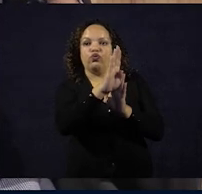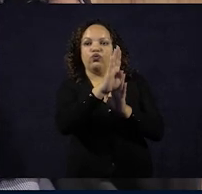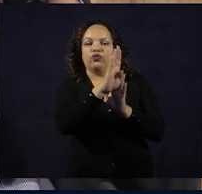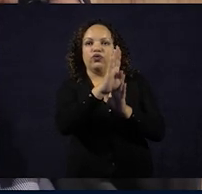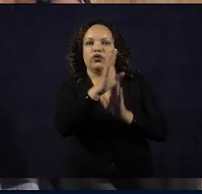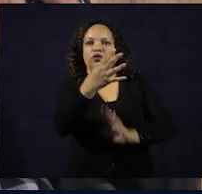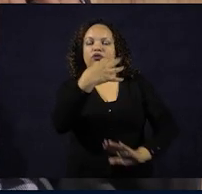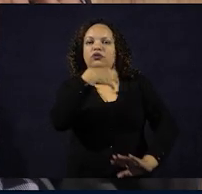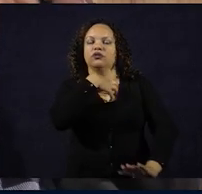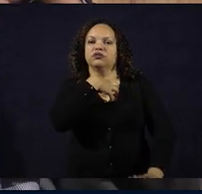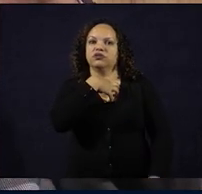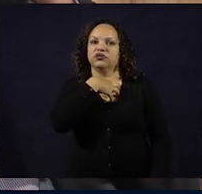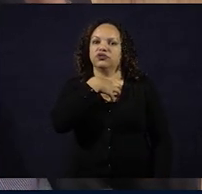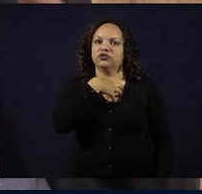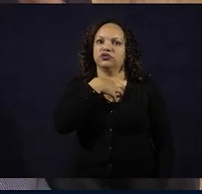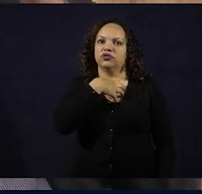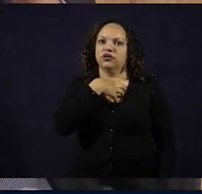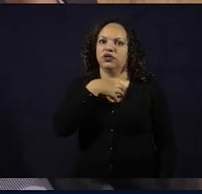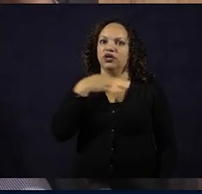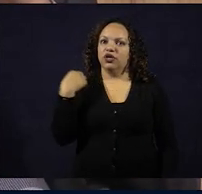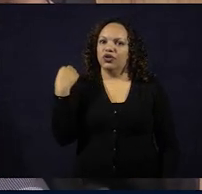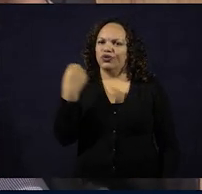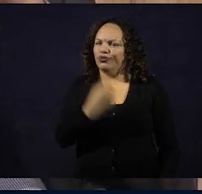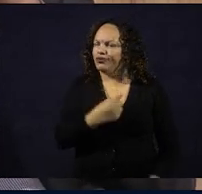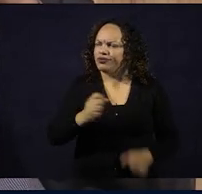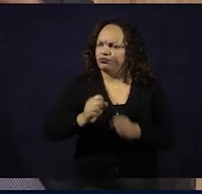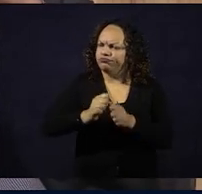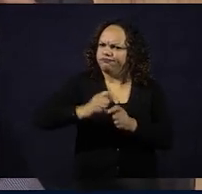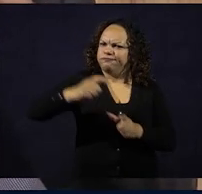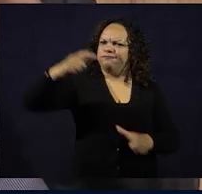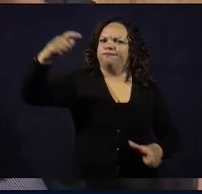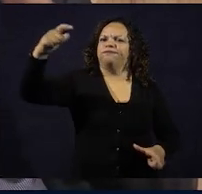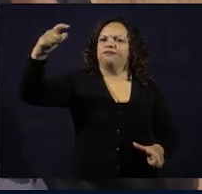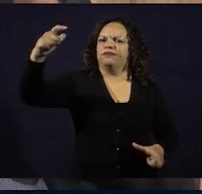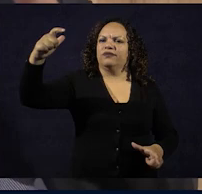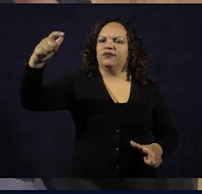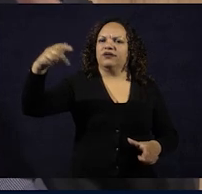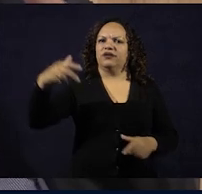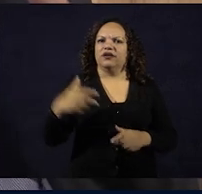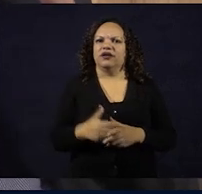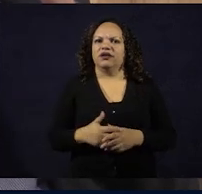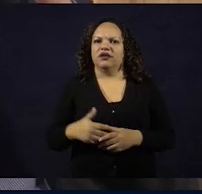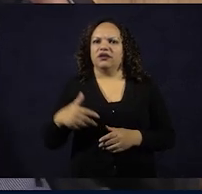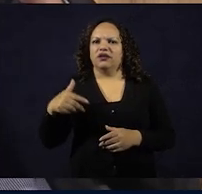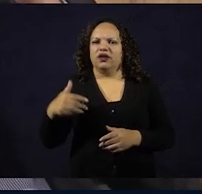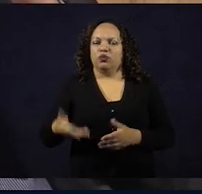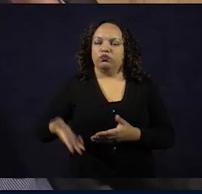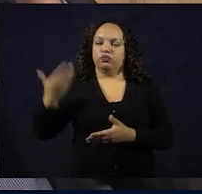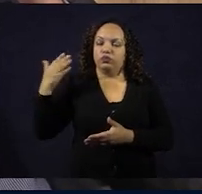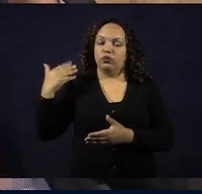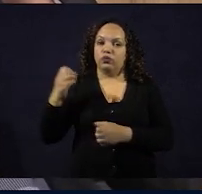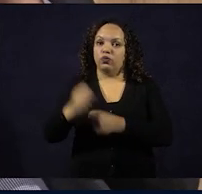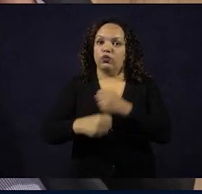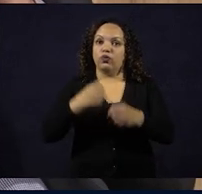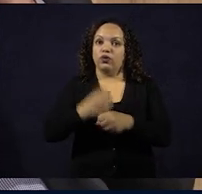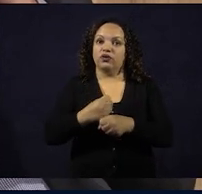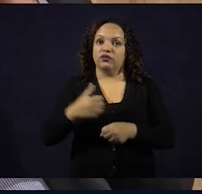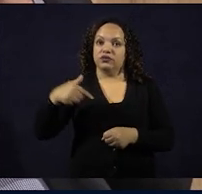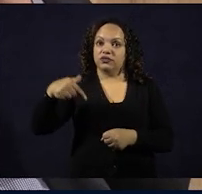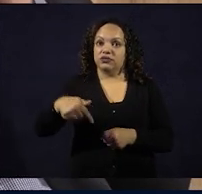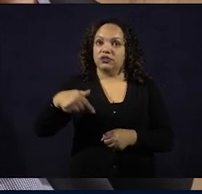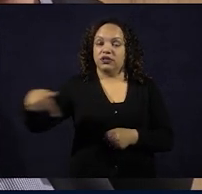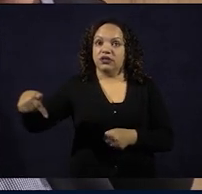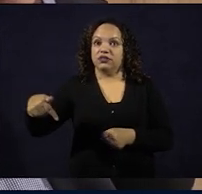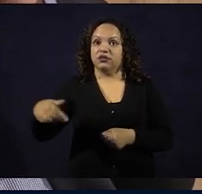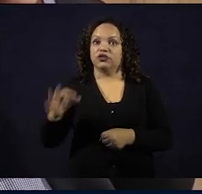o que eu senti na companhia é que a gente está crescendo muito mais ano passado a gente começou 77% esse ano vai ser né eu não posso dar gaide isso mas vai ser